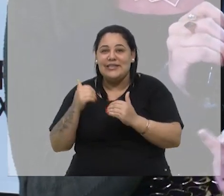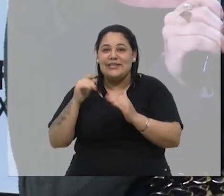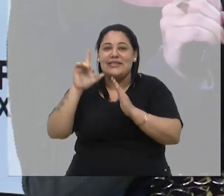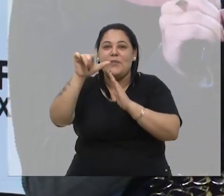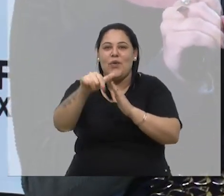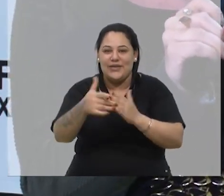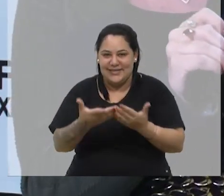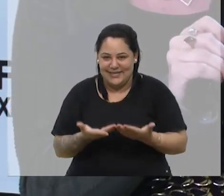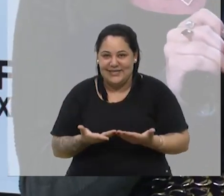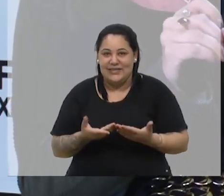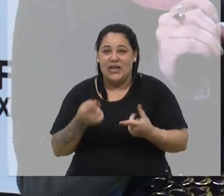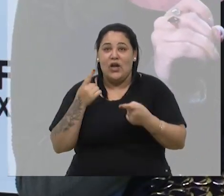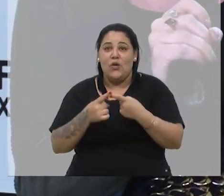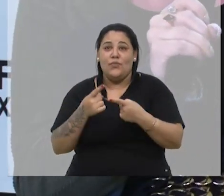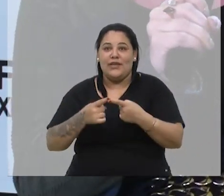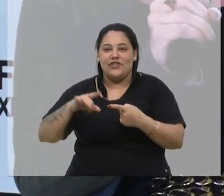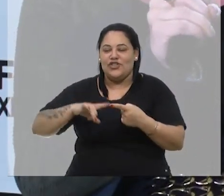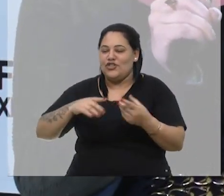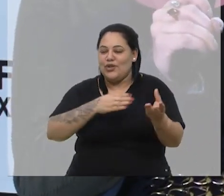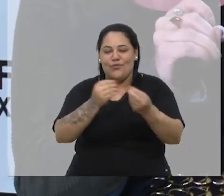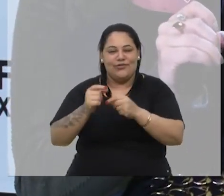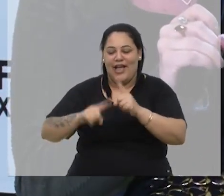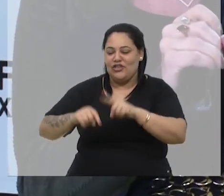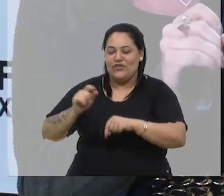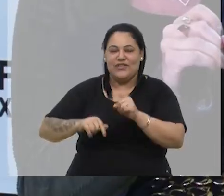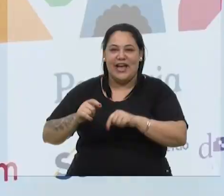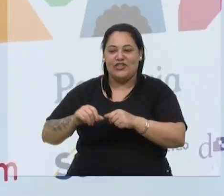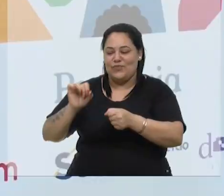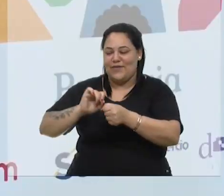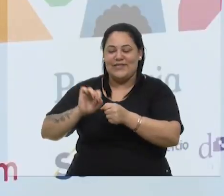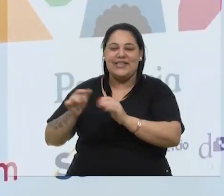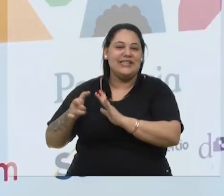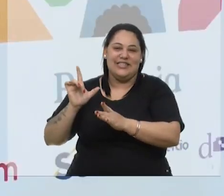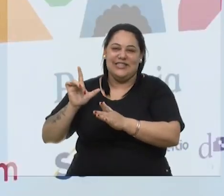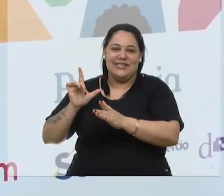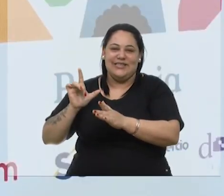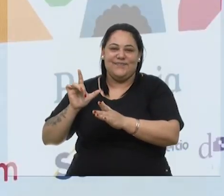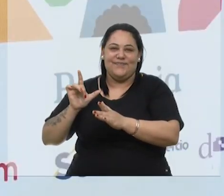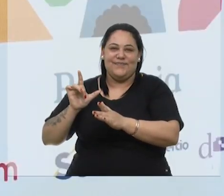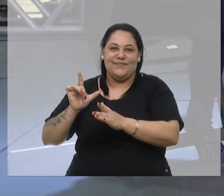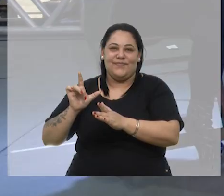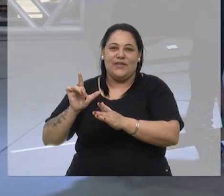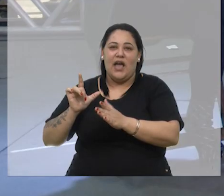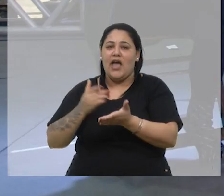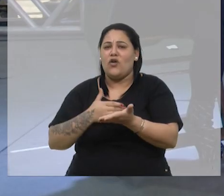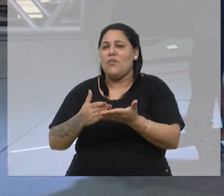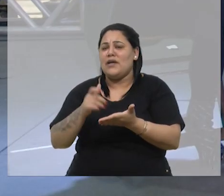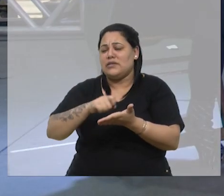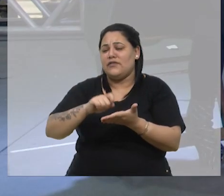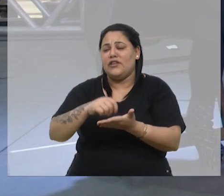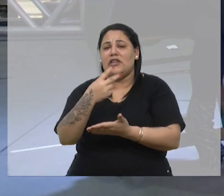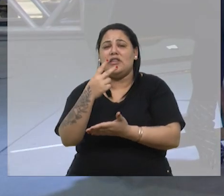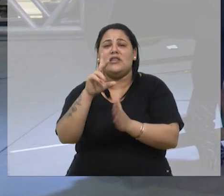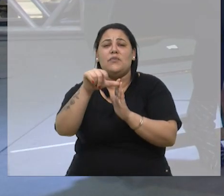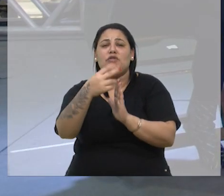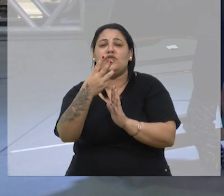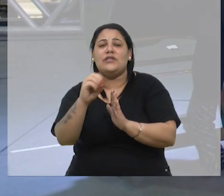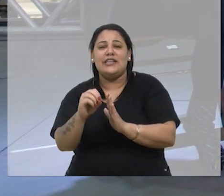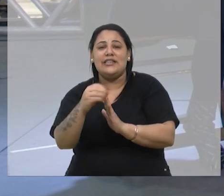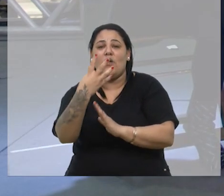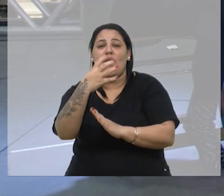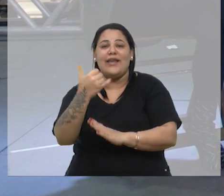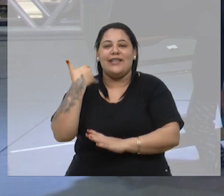ele faz essa rota 2 vezes por semana, que é Roma-Teherã, 2 vezes ele olha a tal de ilha e